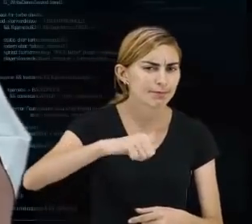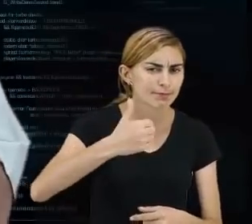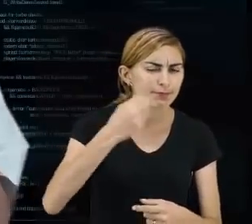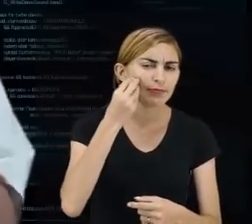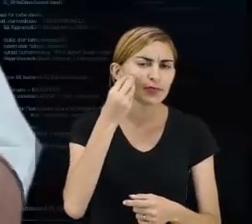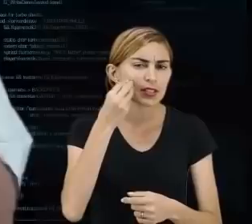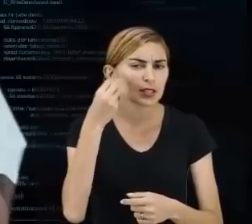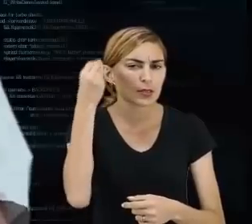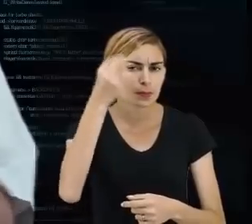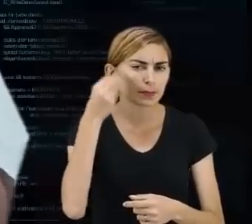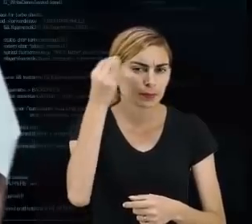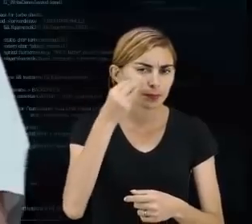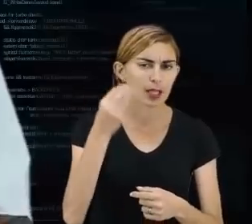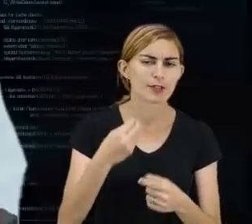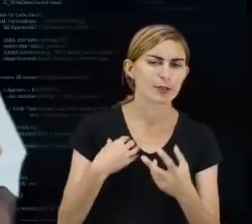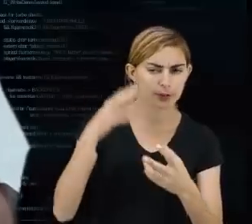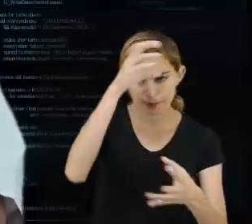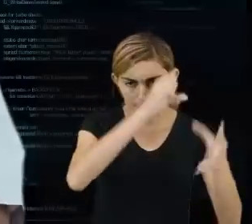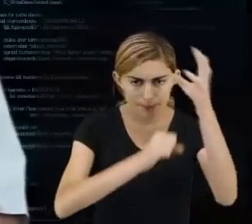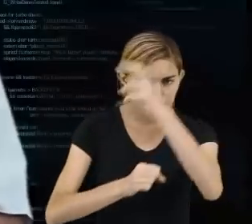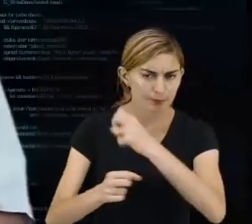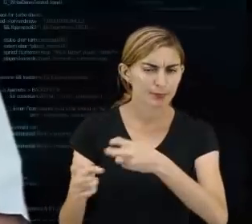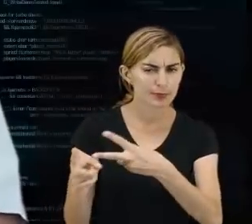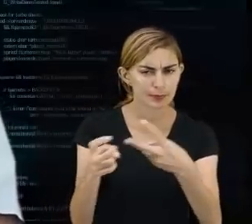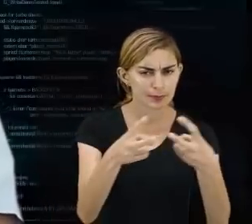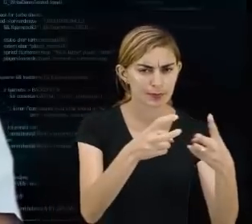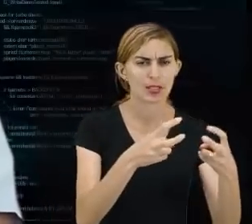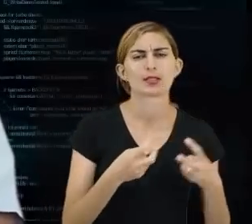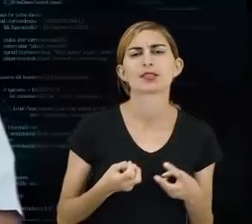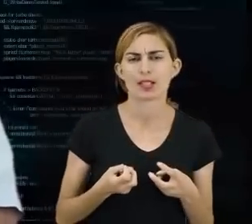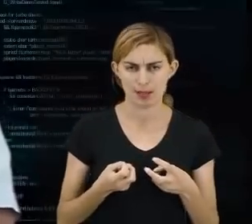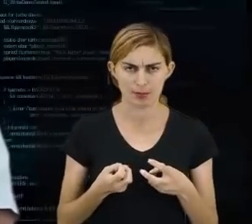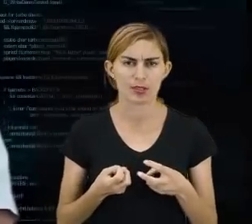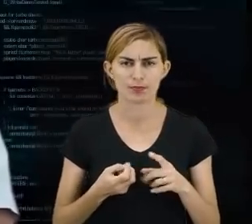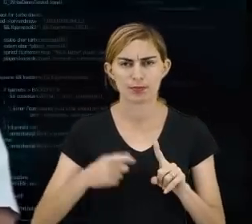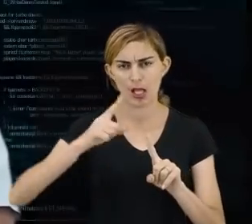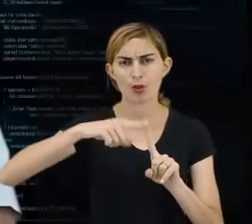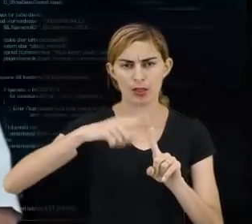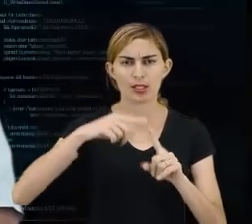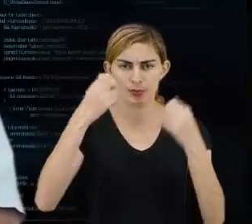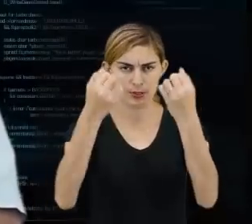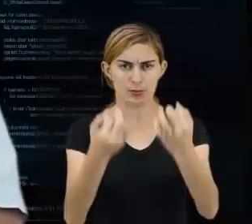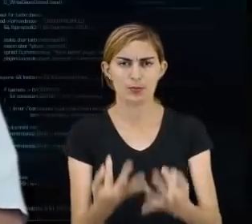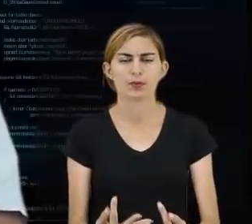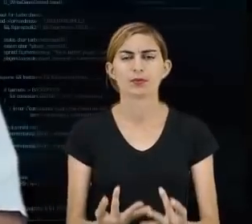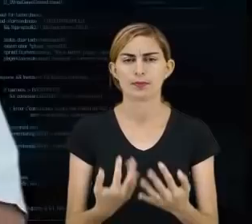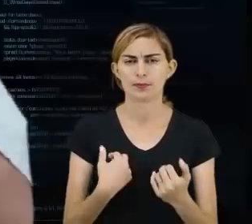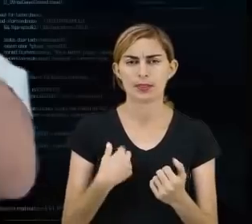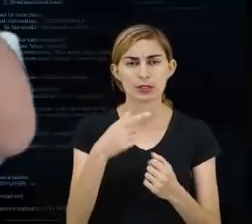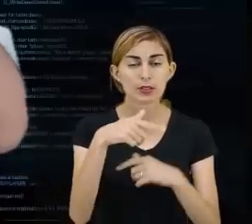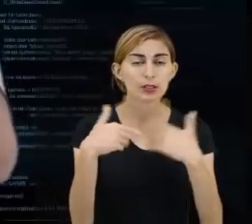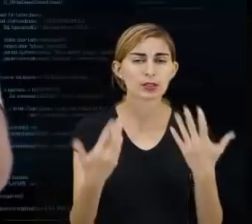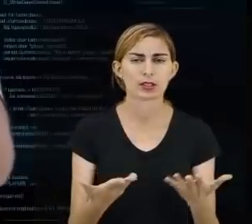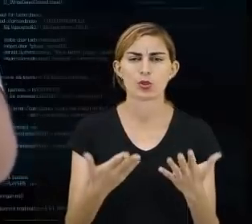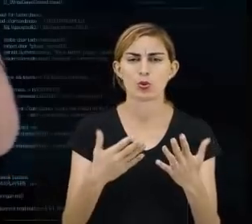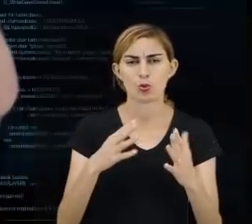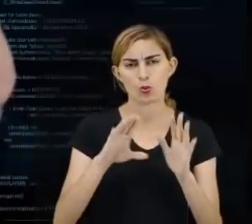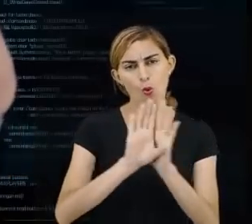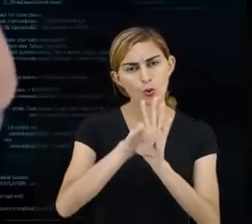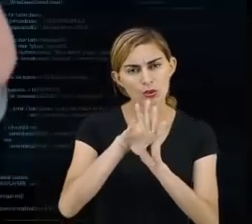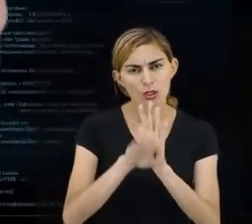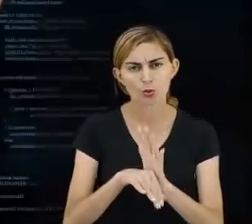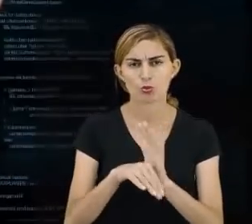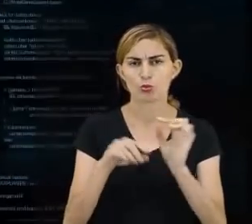gente entende, que a gente aprende, que a gente percebe esse tipo de explicação, certo? Então,